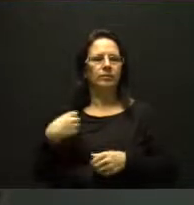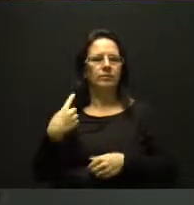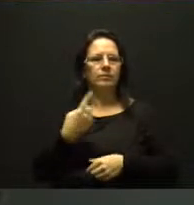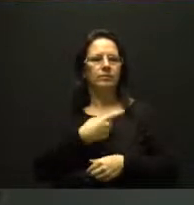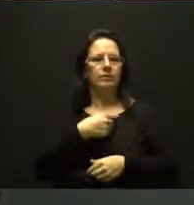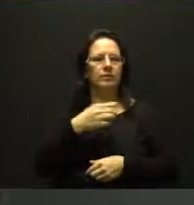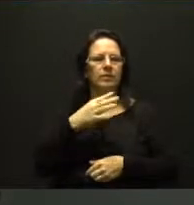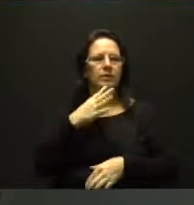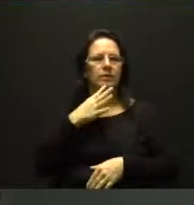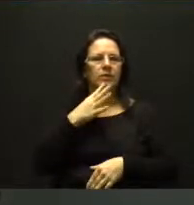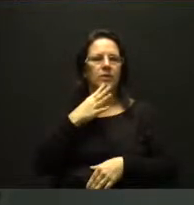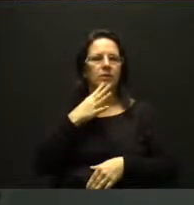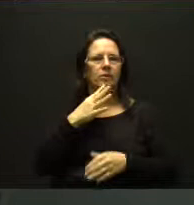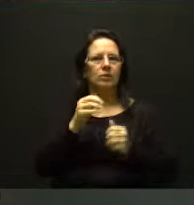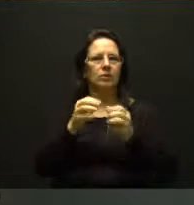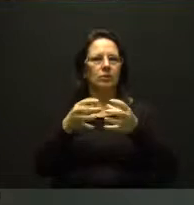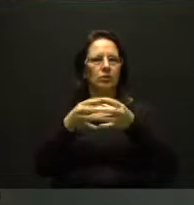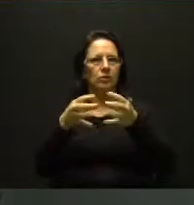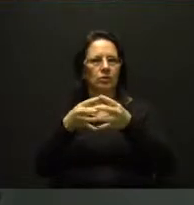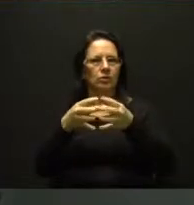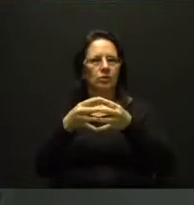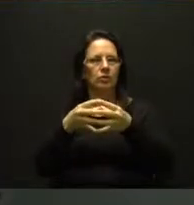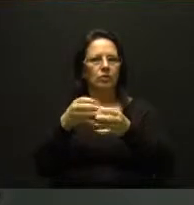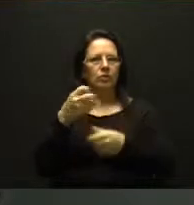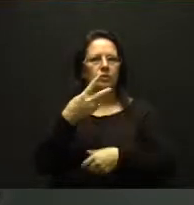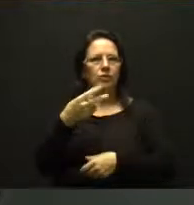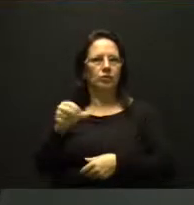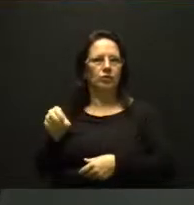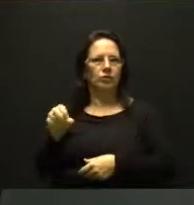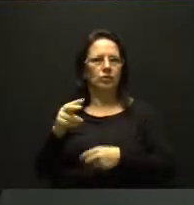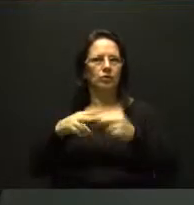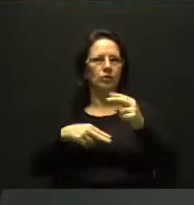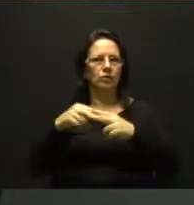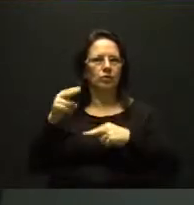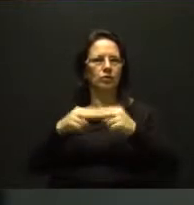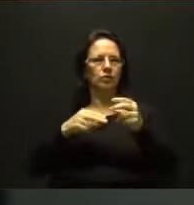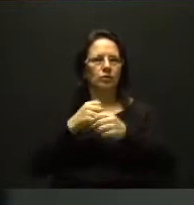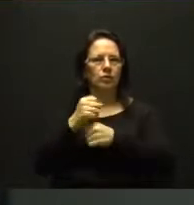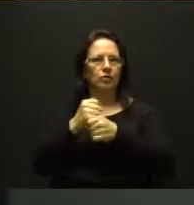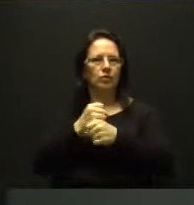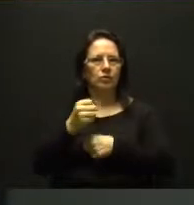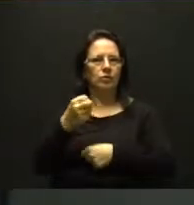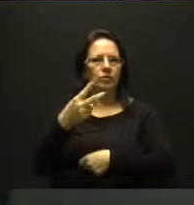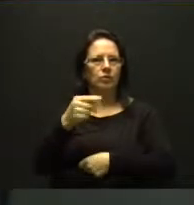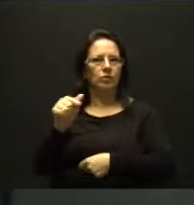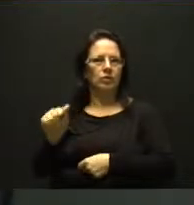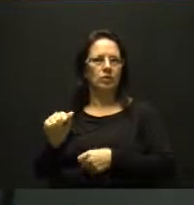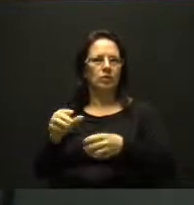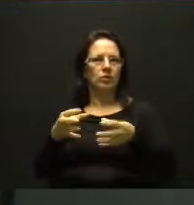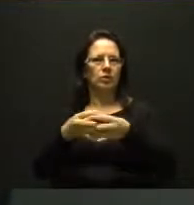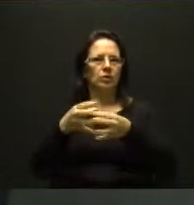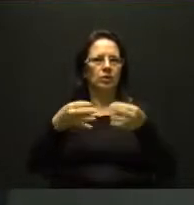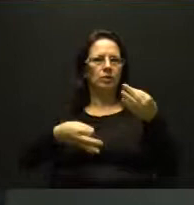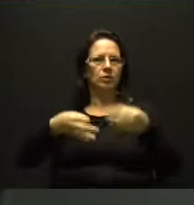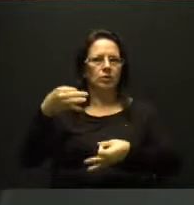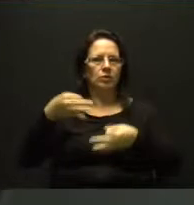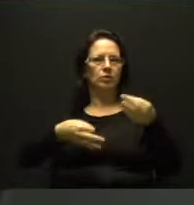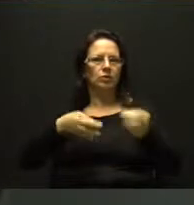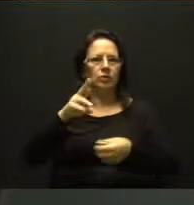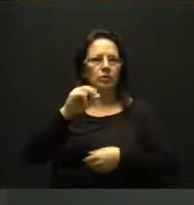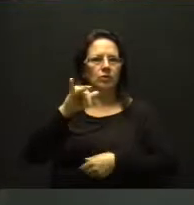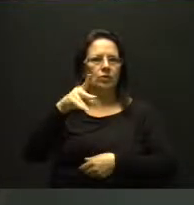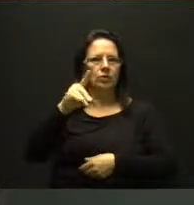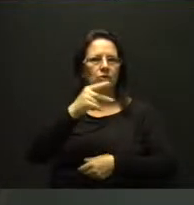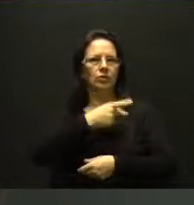e se não aparecer na sala das comissões 29 de junho desde 2007 a comissão de justiça redação ricardo de oliveira